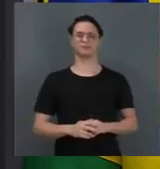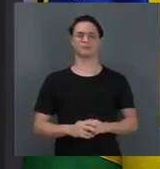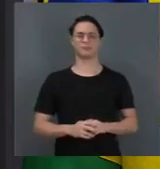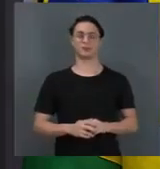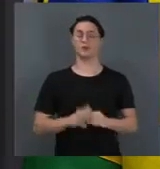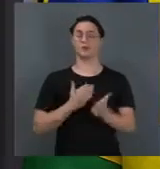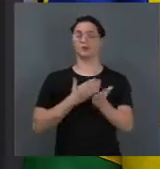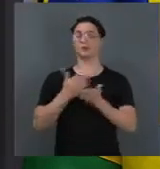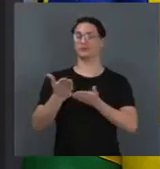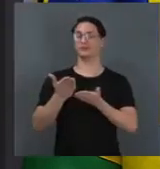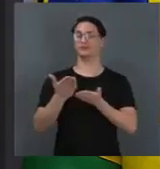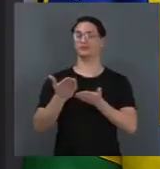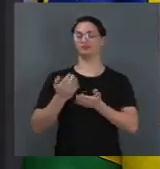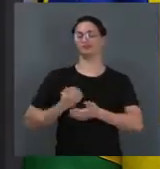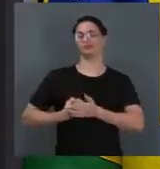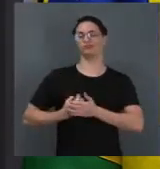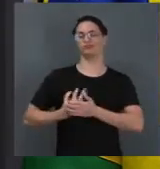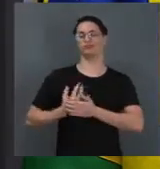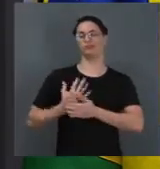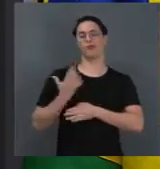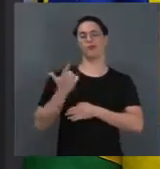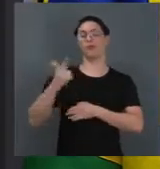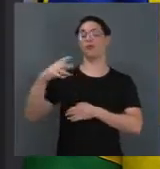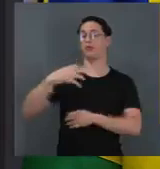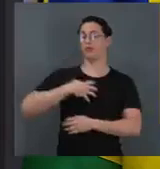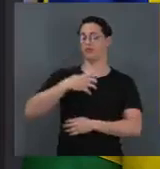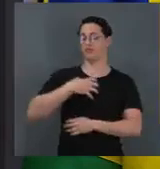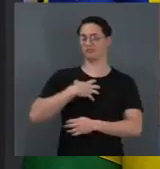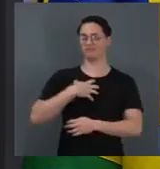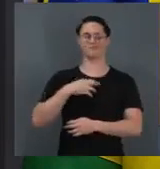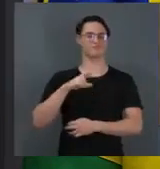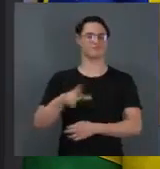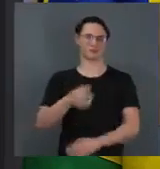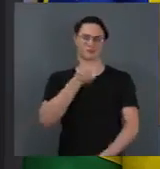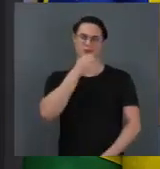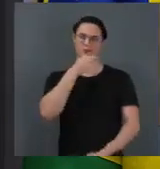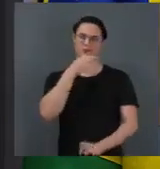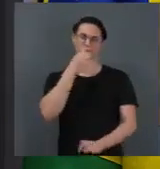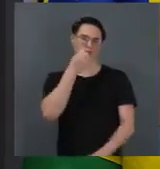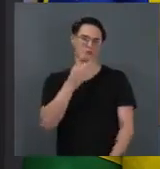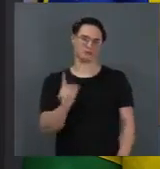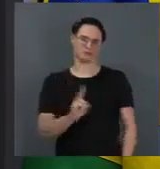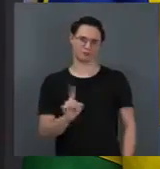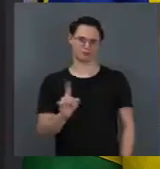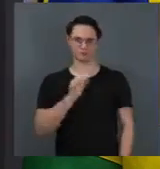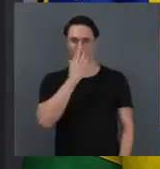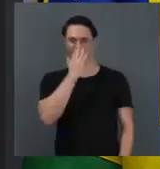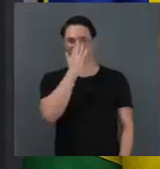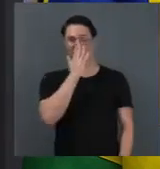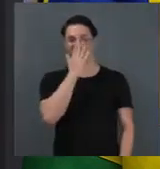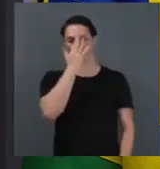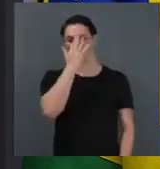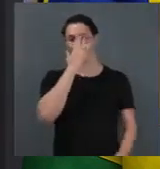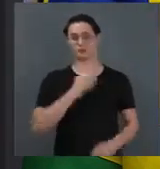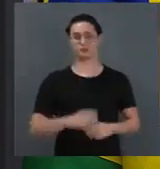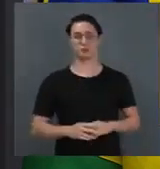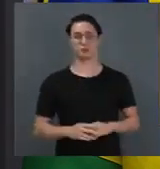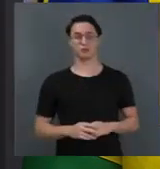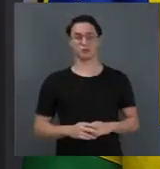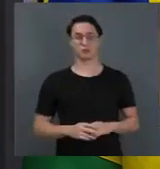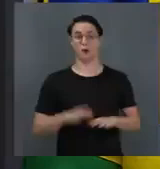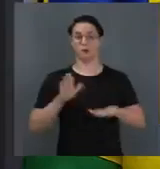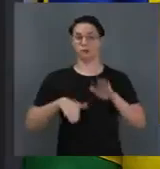transparecem outros sentimentos que não são positivos, que é,